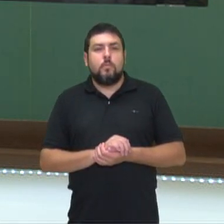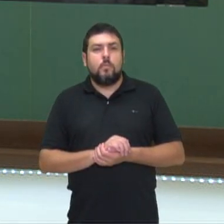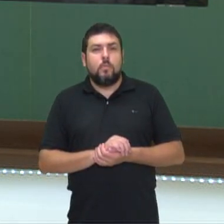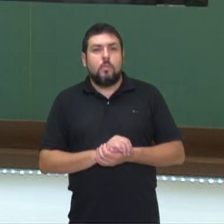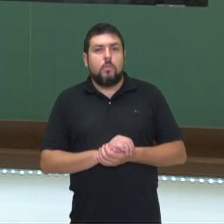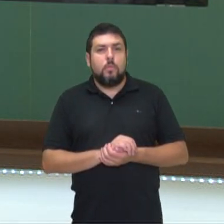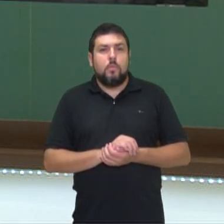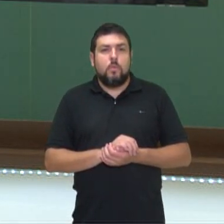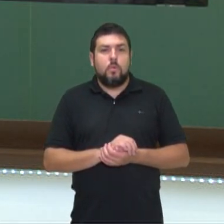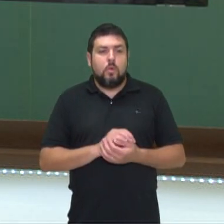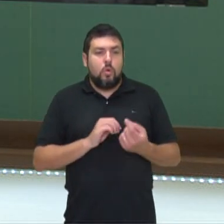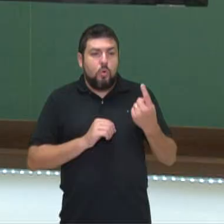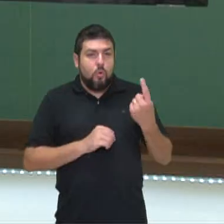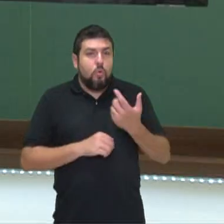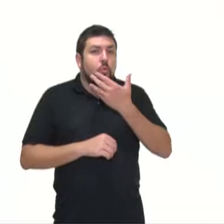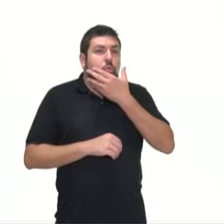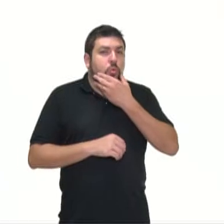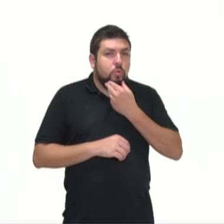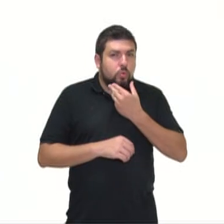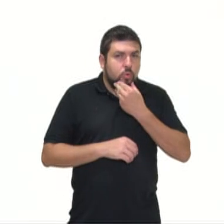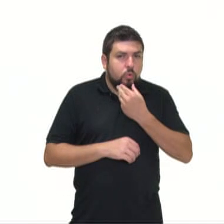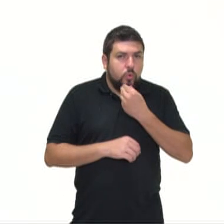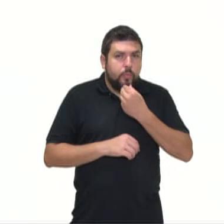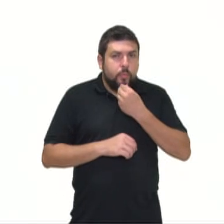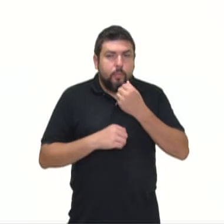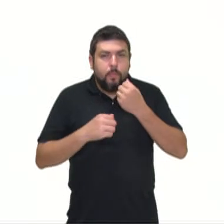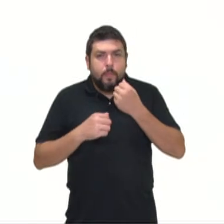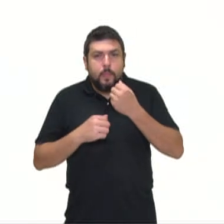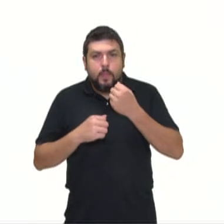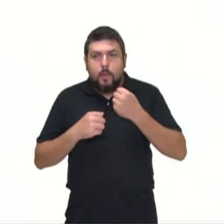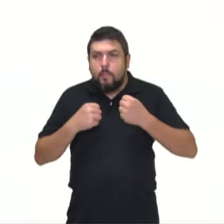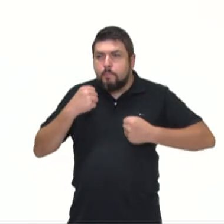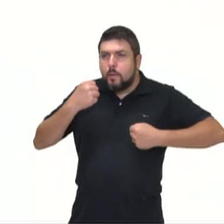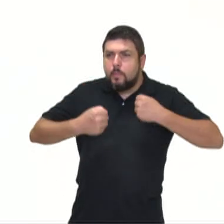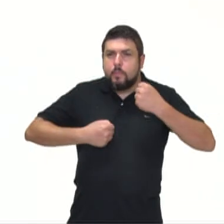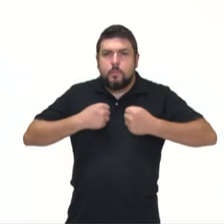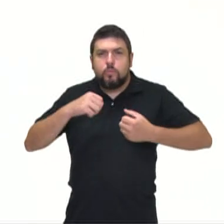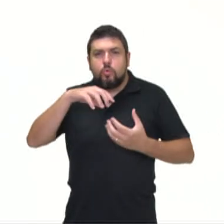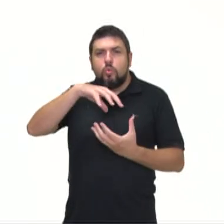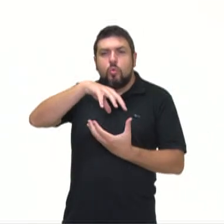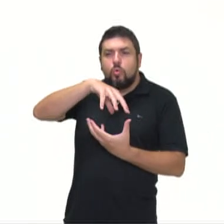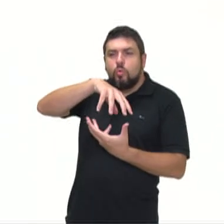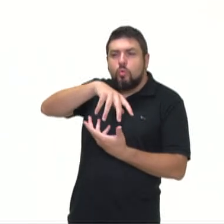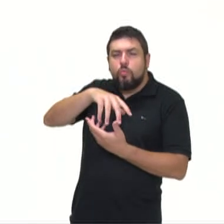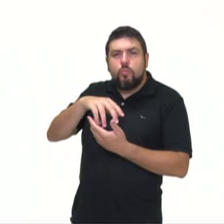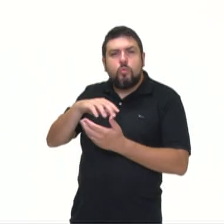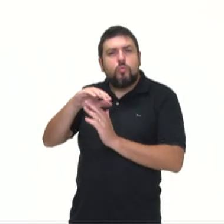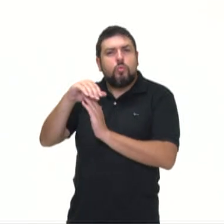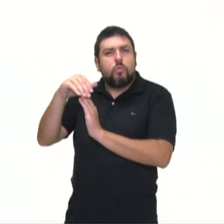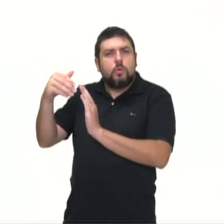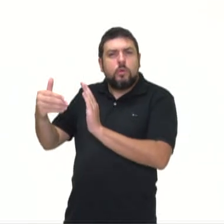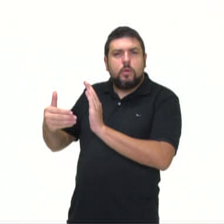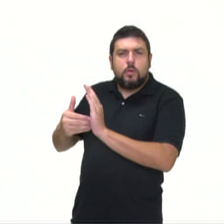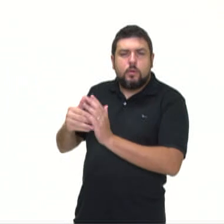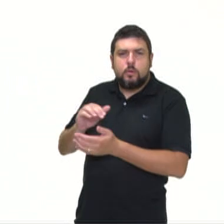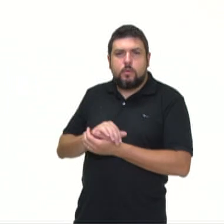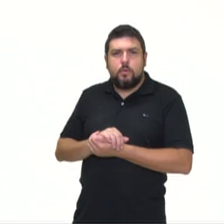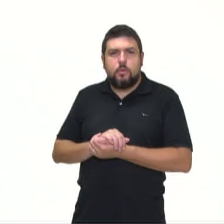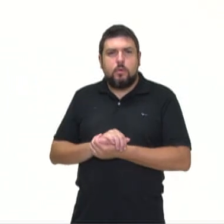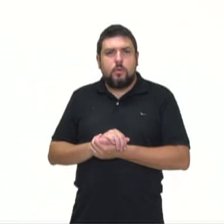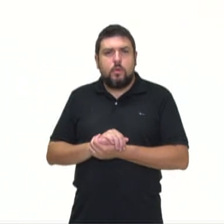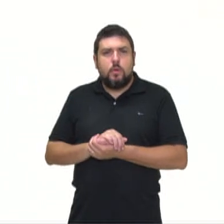inteiro. Isso mesmo, nós temos um verbo nesse predicado que é um verbo nocional, percorre o mundo inteiro, uma